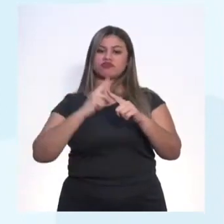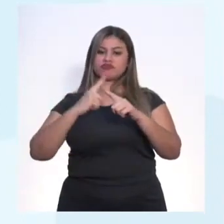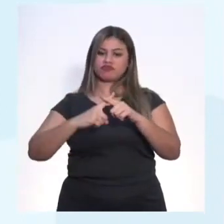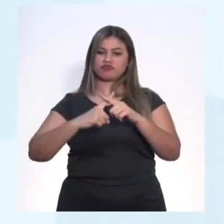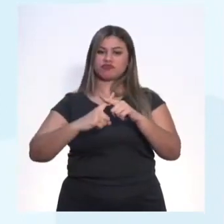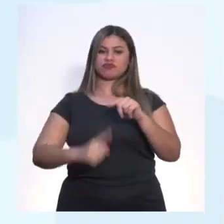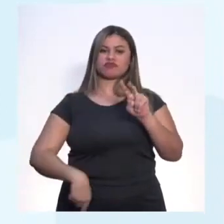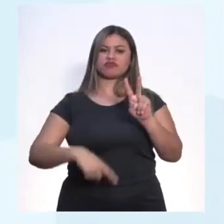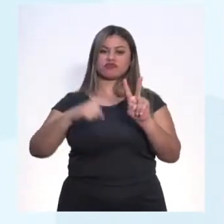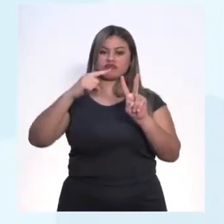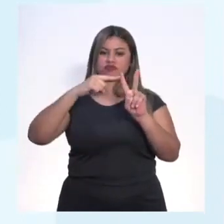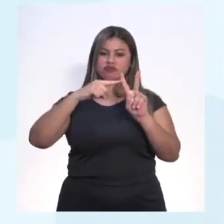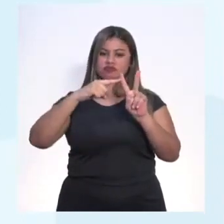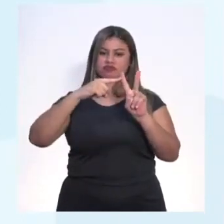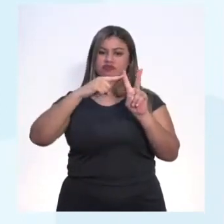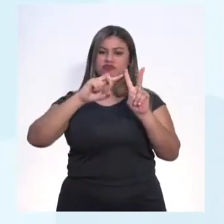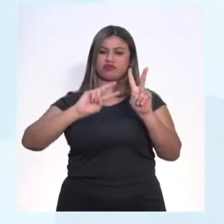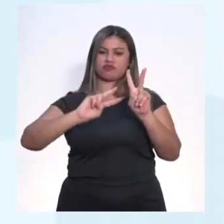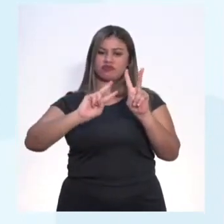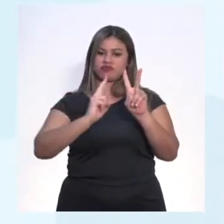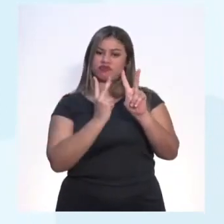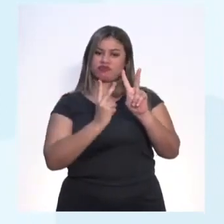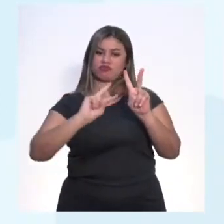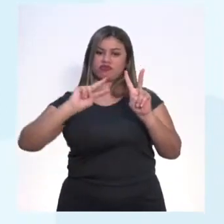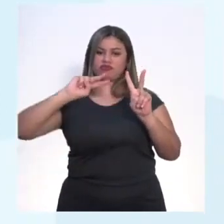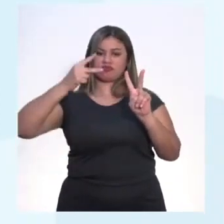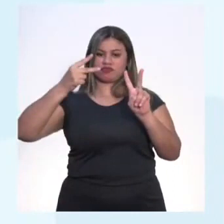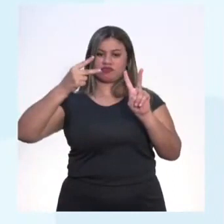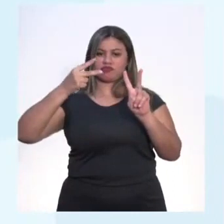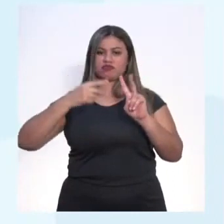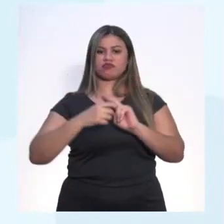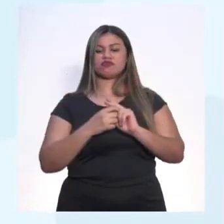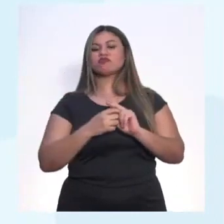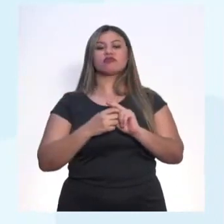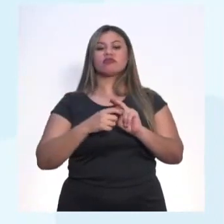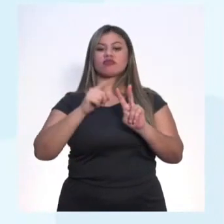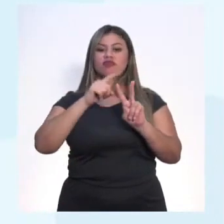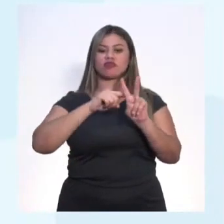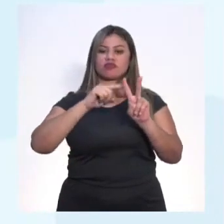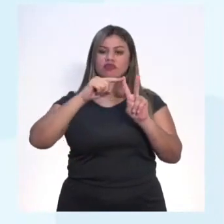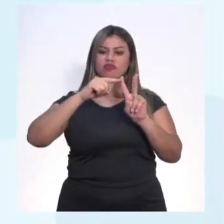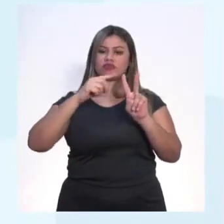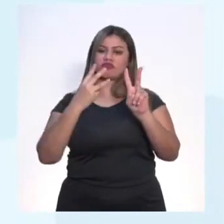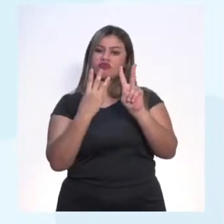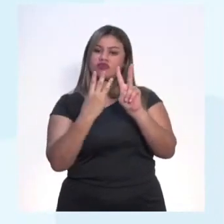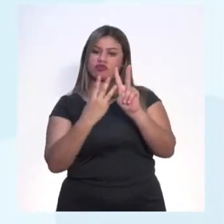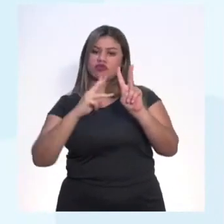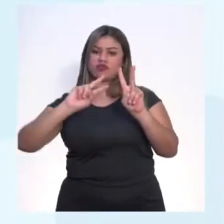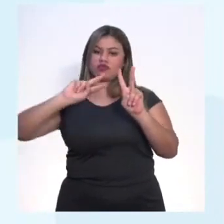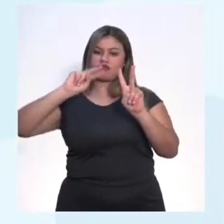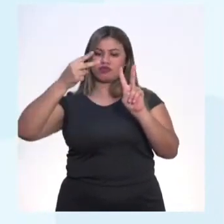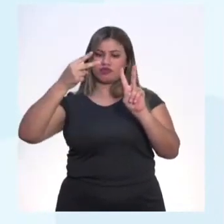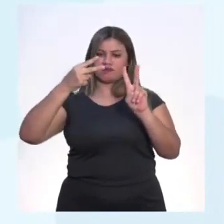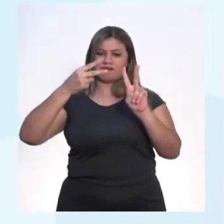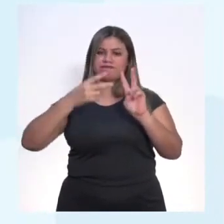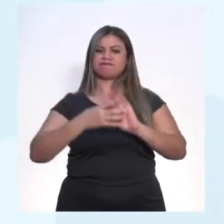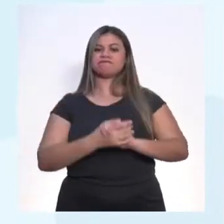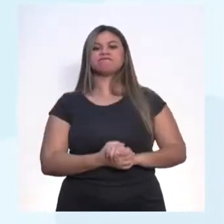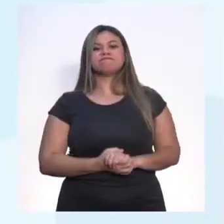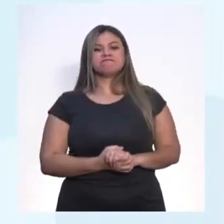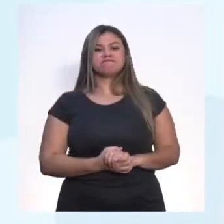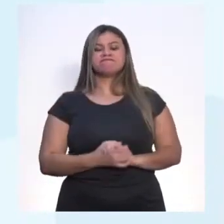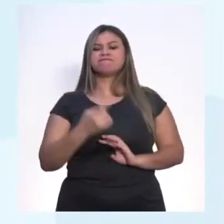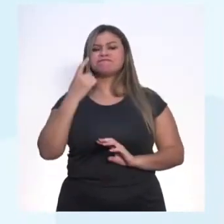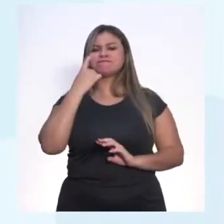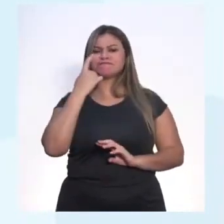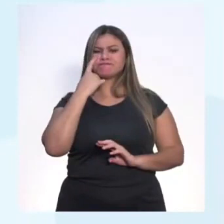quadrado, vezes raiz quadrada de 2, vezes raiz quadrada de 3 ao quadrado.